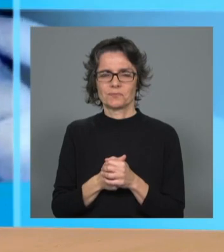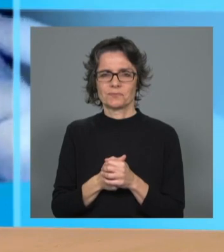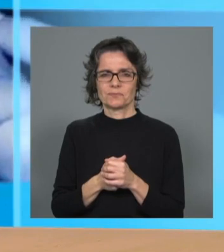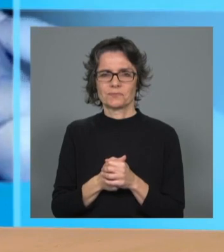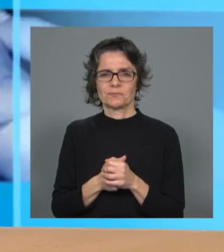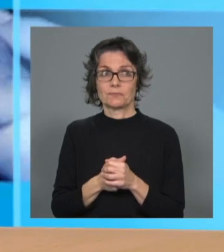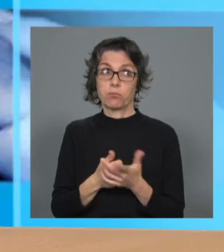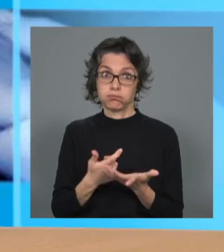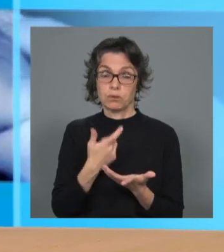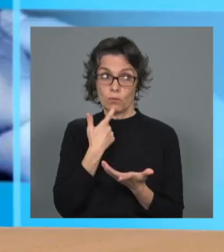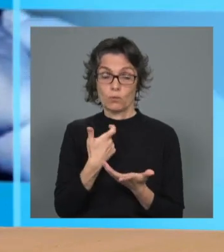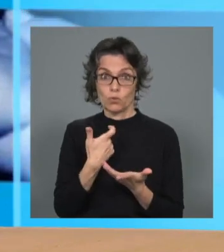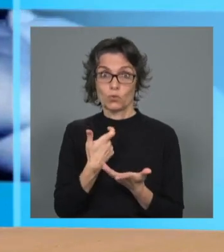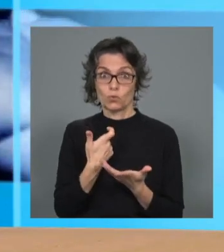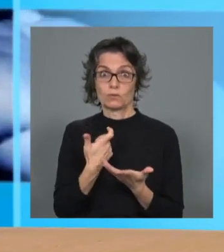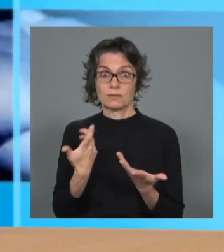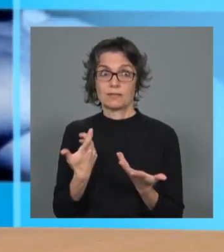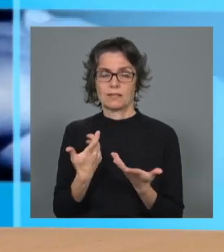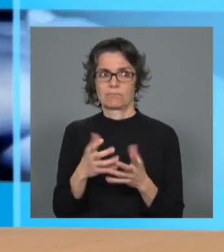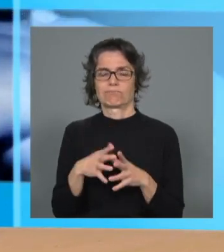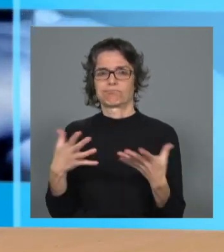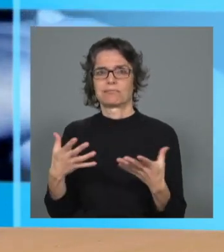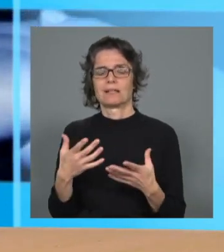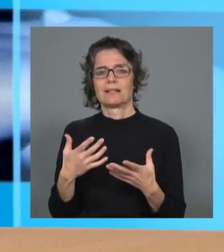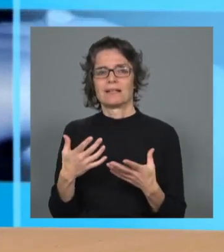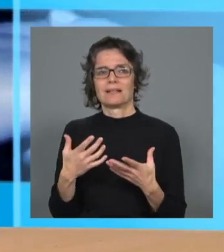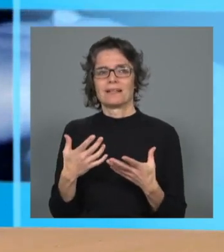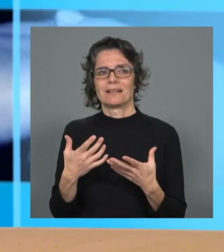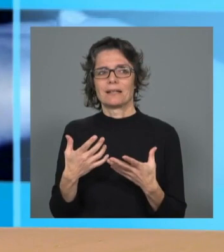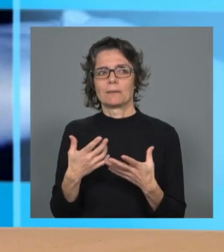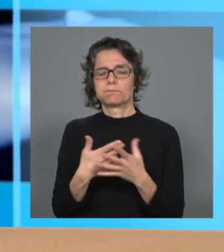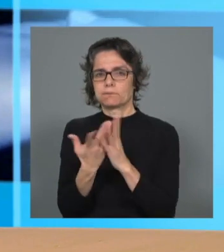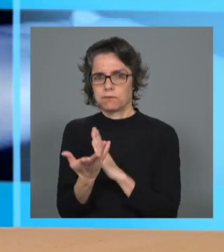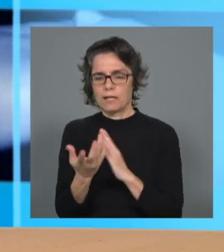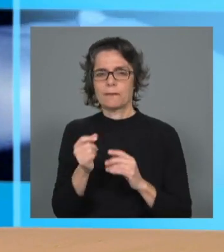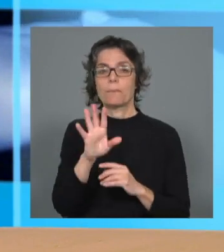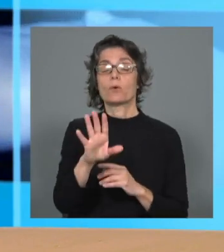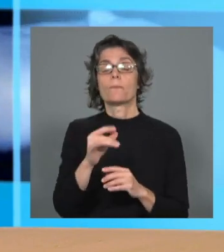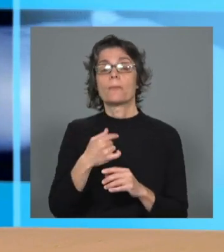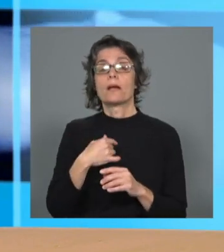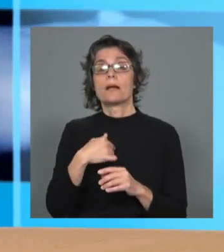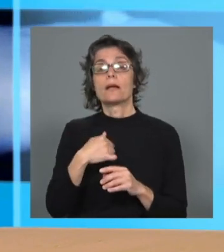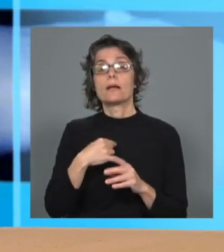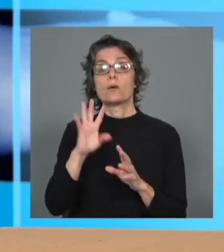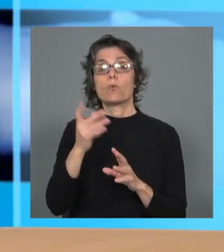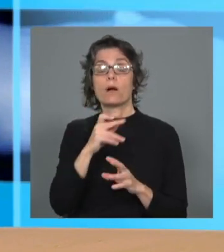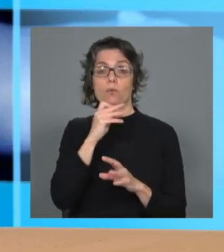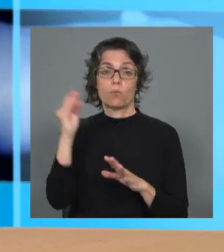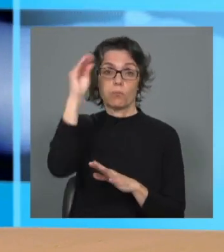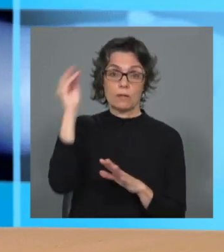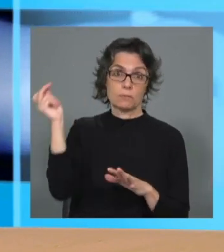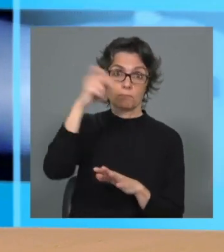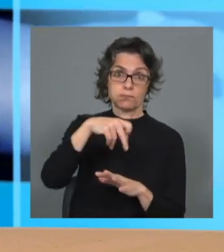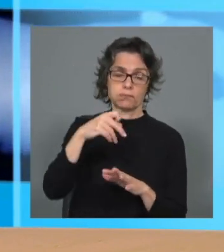Isto é uma pergunta mais abrangente que a visita pascal, não é? Sim. De facto, quando cheguei ao Alentejo, vindo do Norte, a primeira Semana Santa que passei